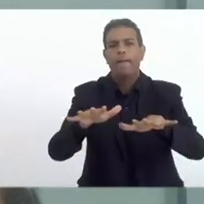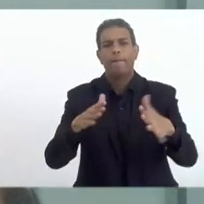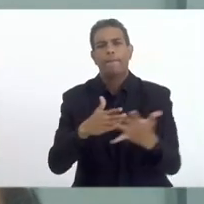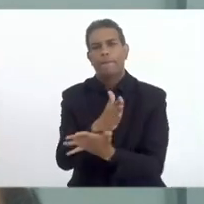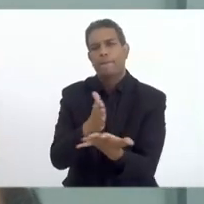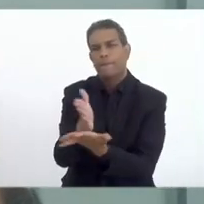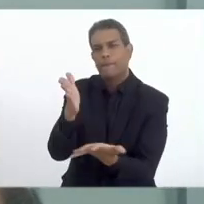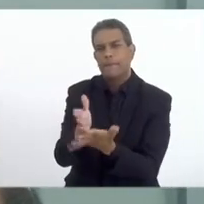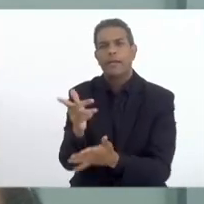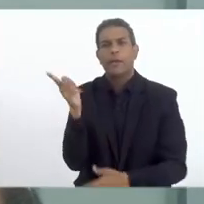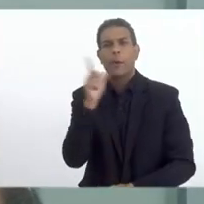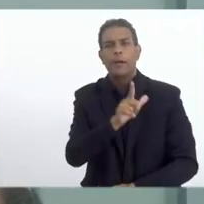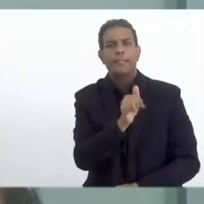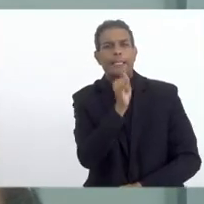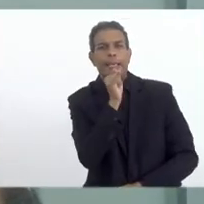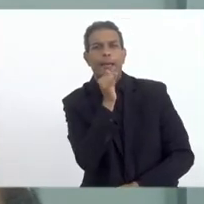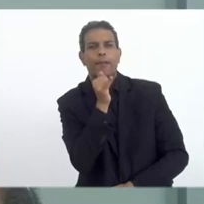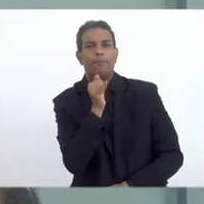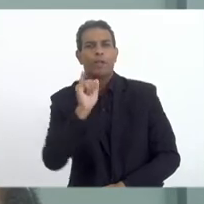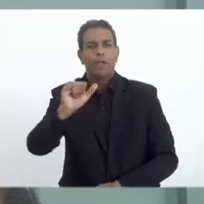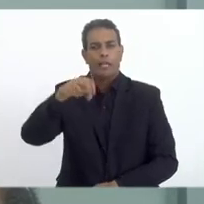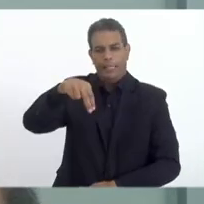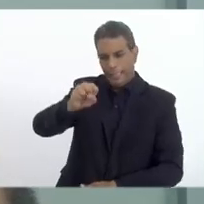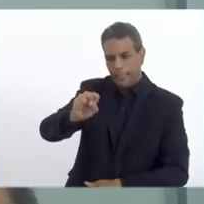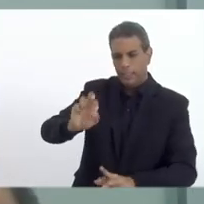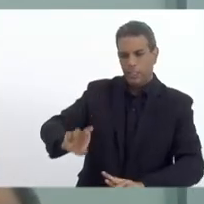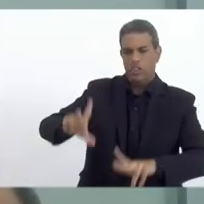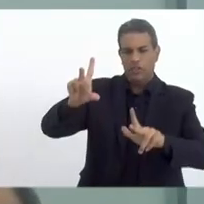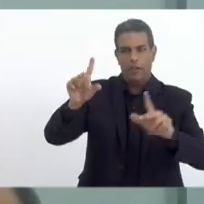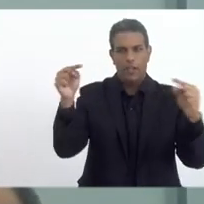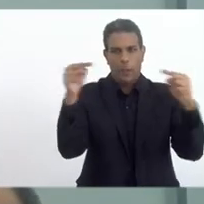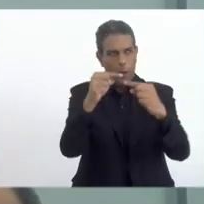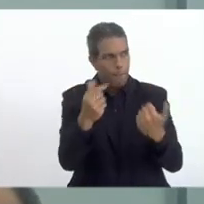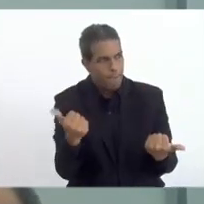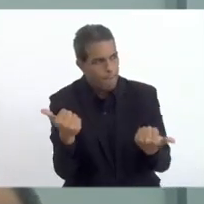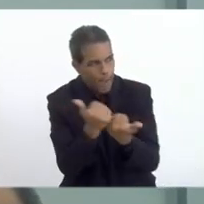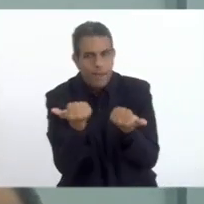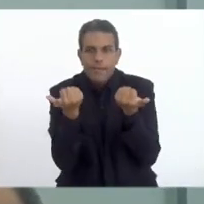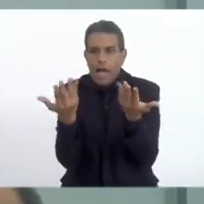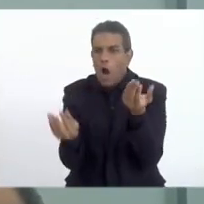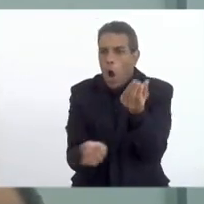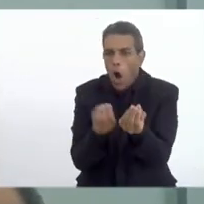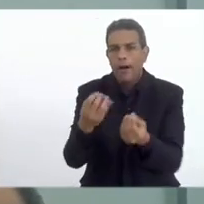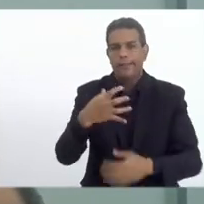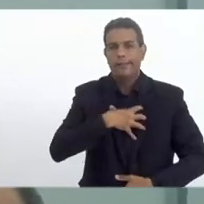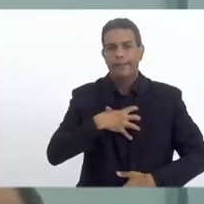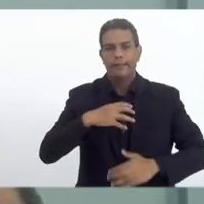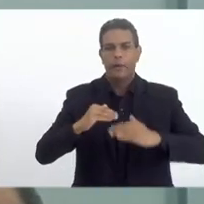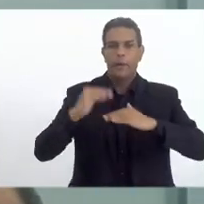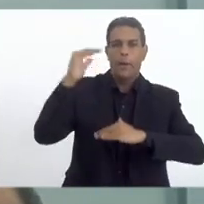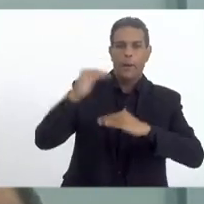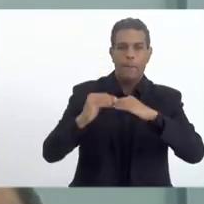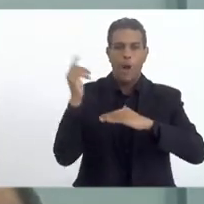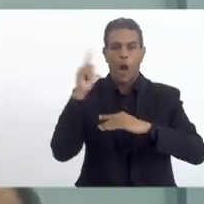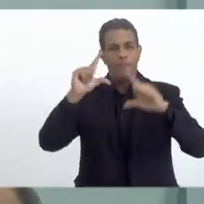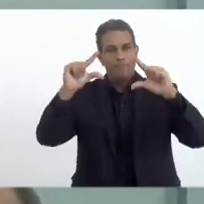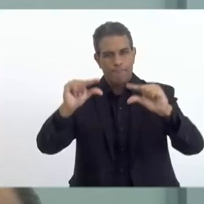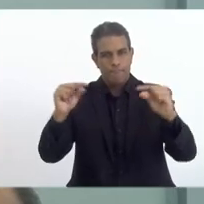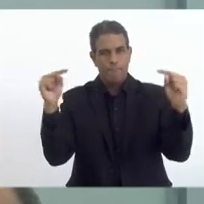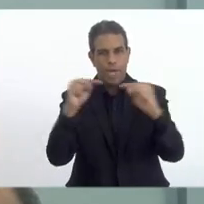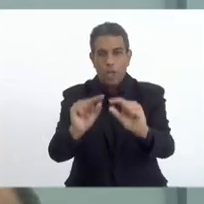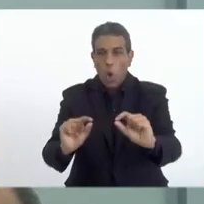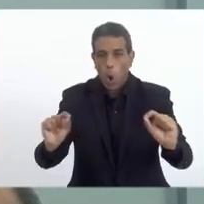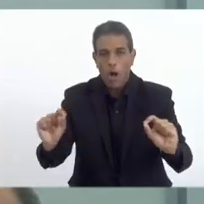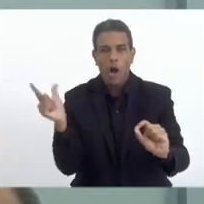um exemplo, né, o pessoal do INSS, a diferença entre os assistentes, nível superior e nível médio lá é bem